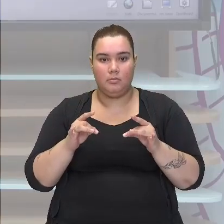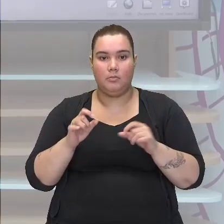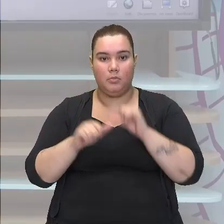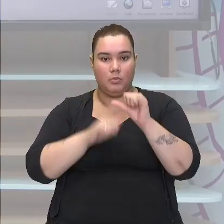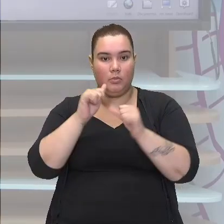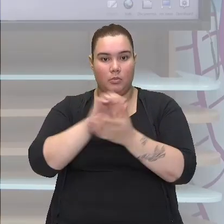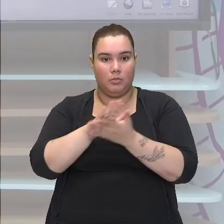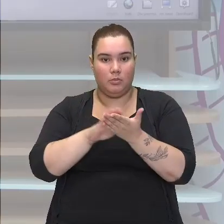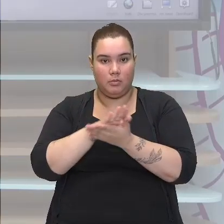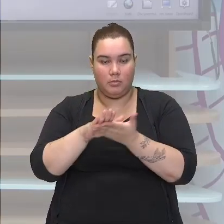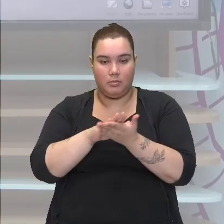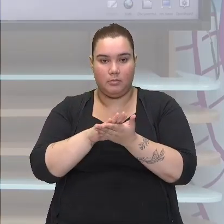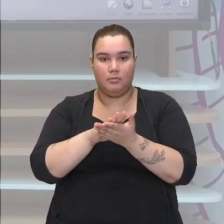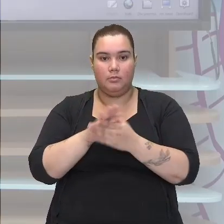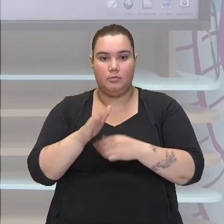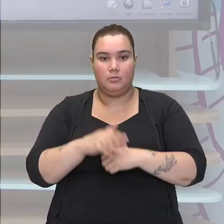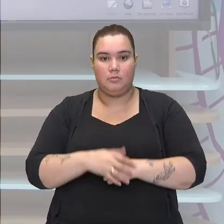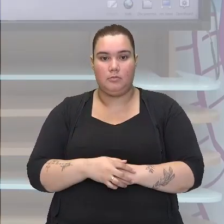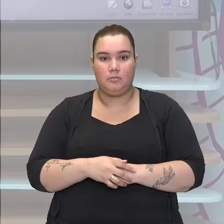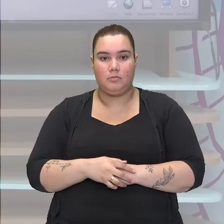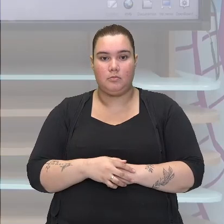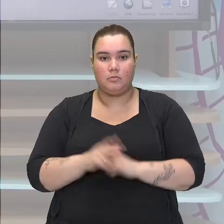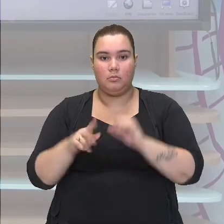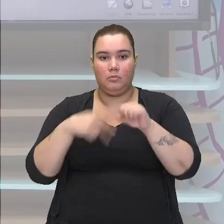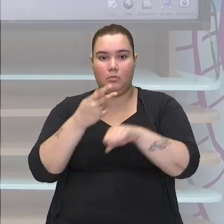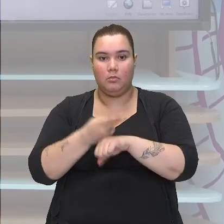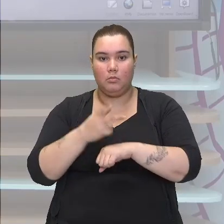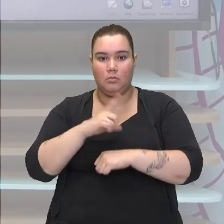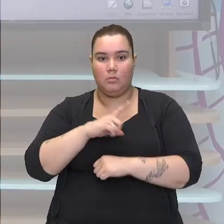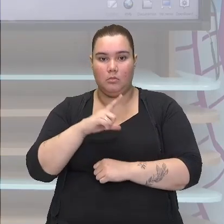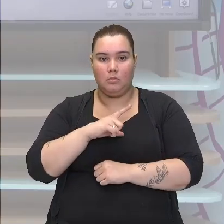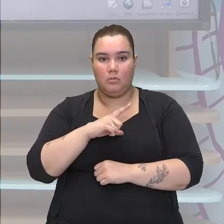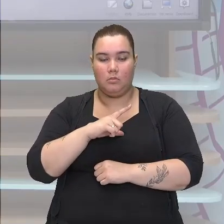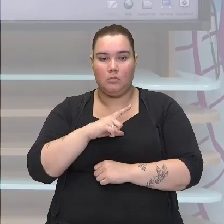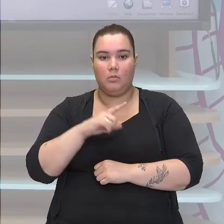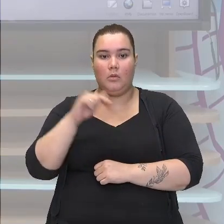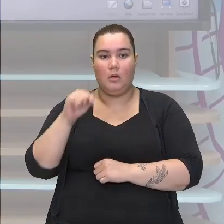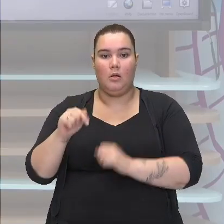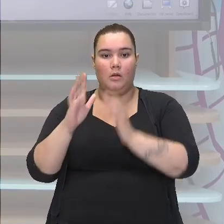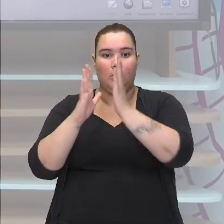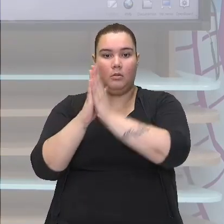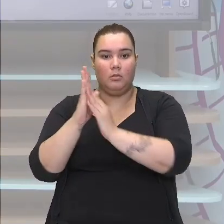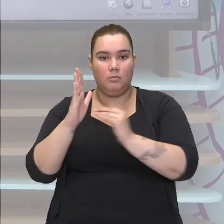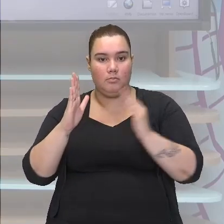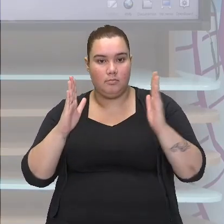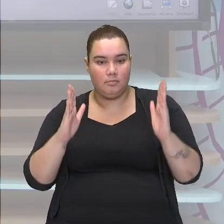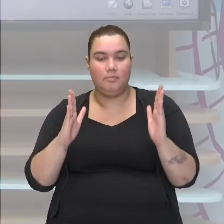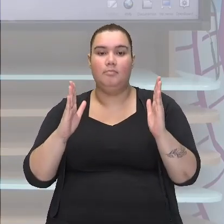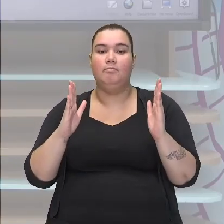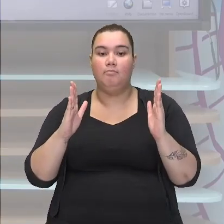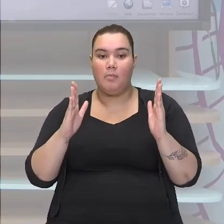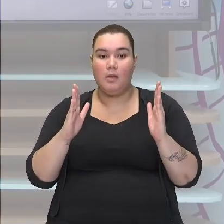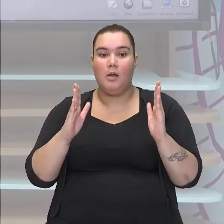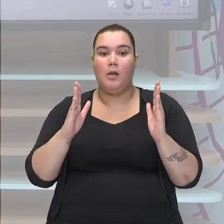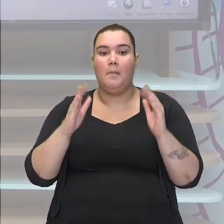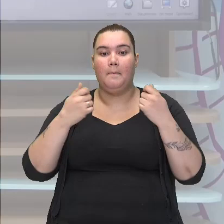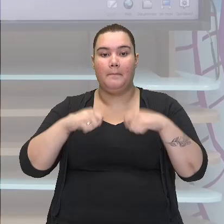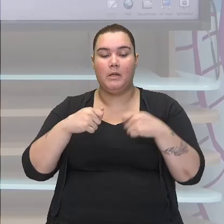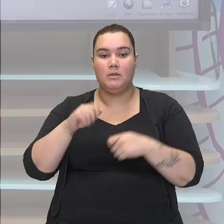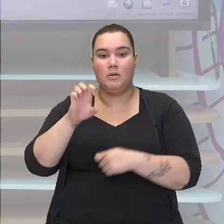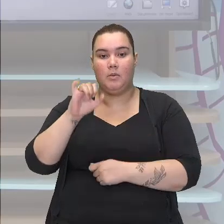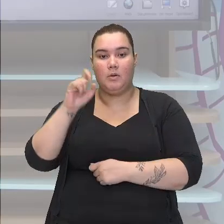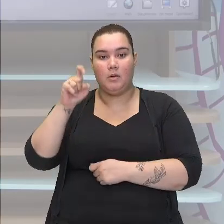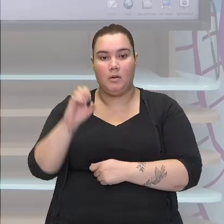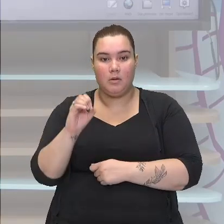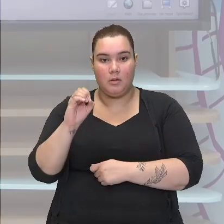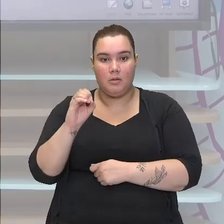nada, não vou distorcer. Depois, nós vimos a reflexão. A reflexão, ela precisa de um eixo.